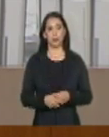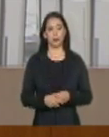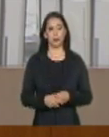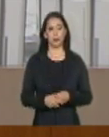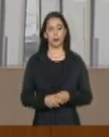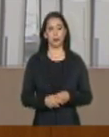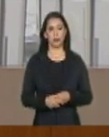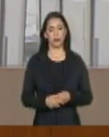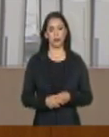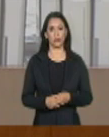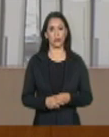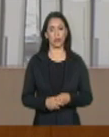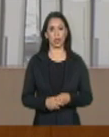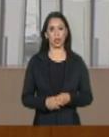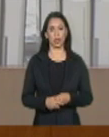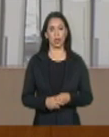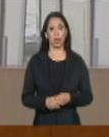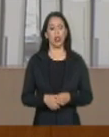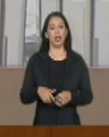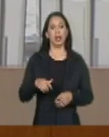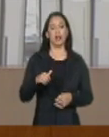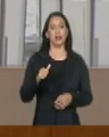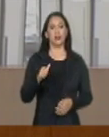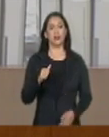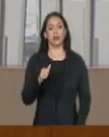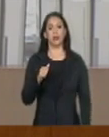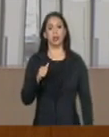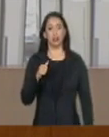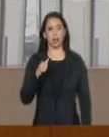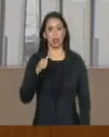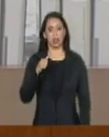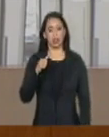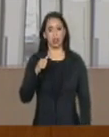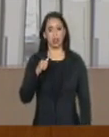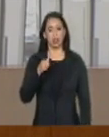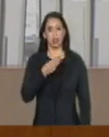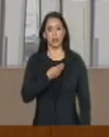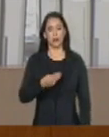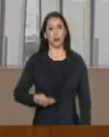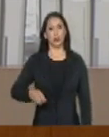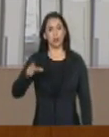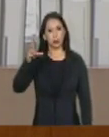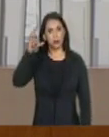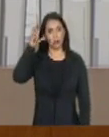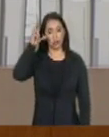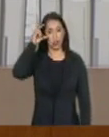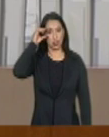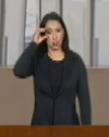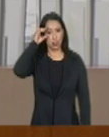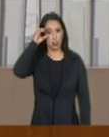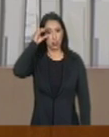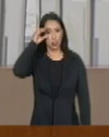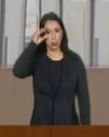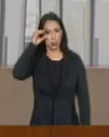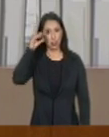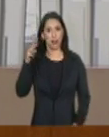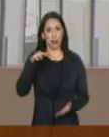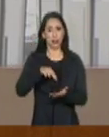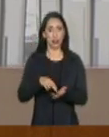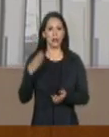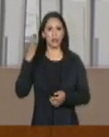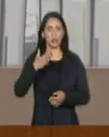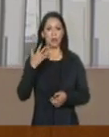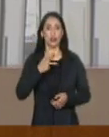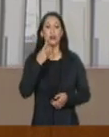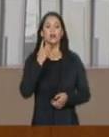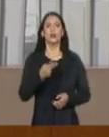Com razão, o advogado-geral da União, ministro André Mendonça, em sua sustentação oral neste caso, quando